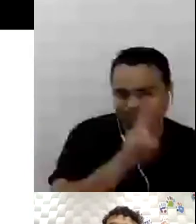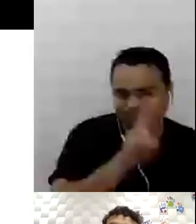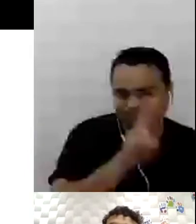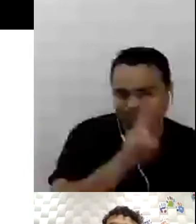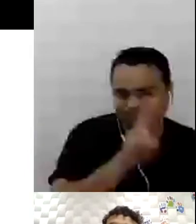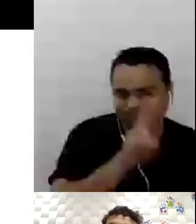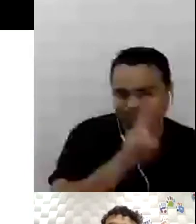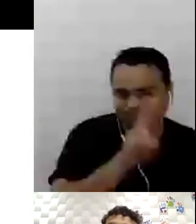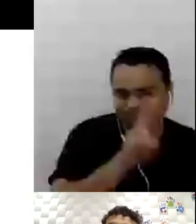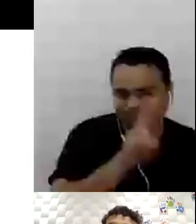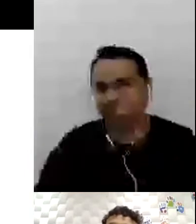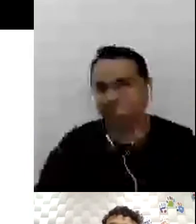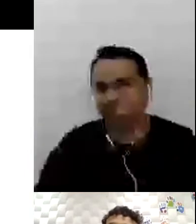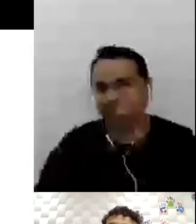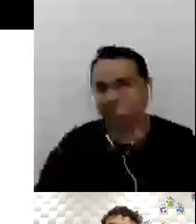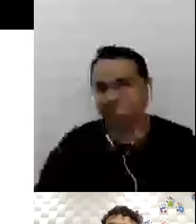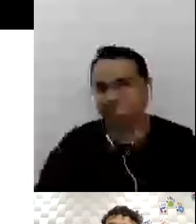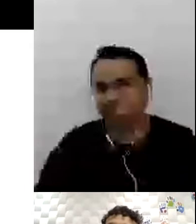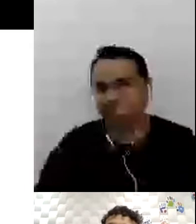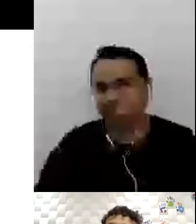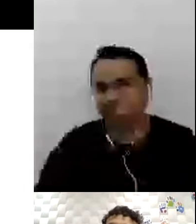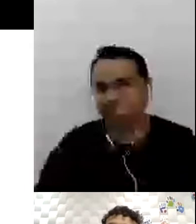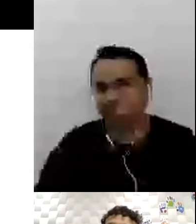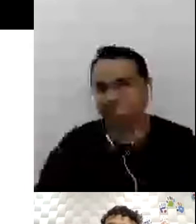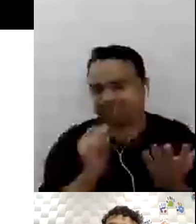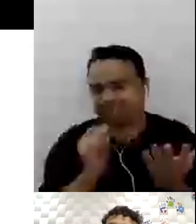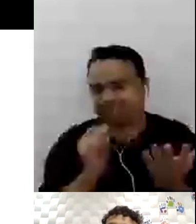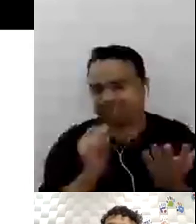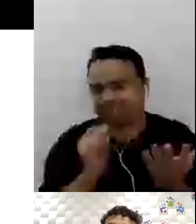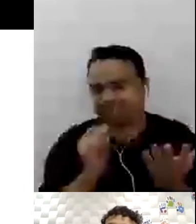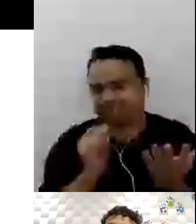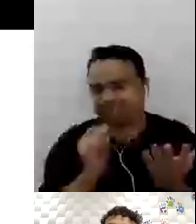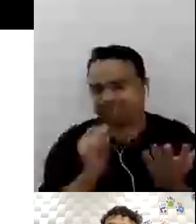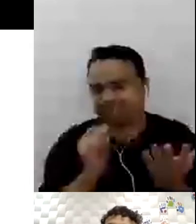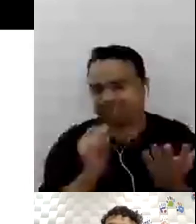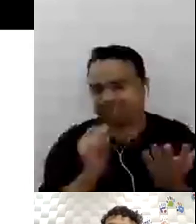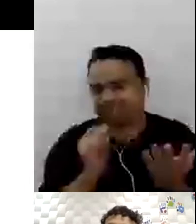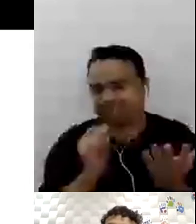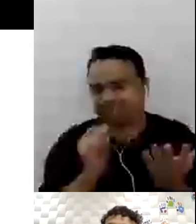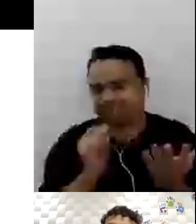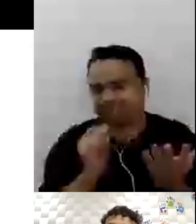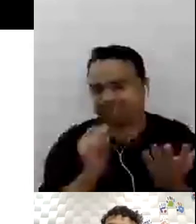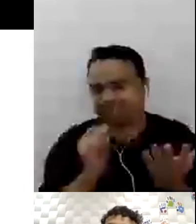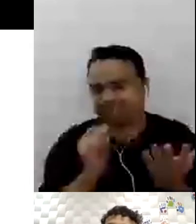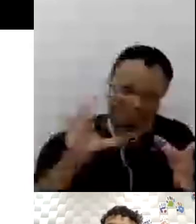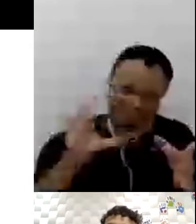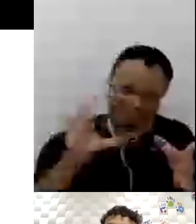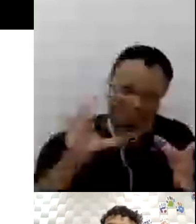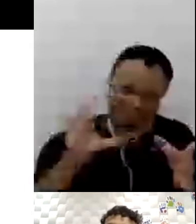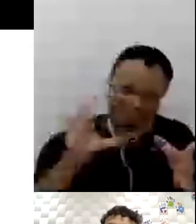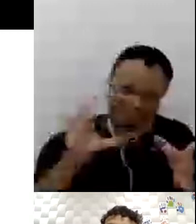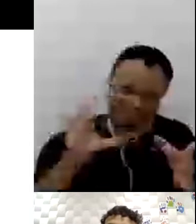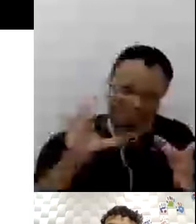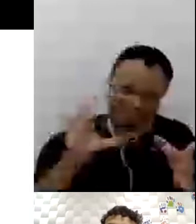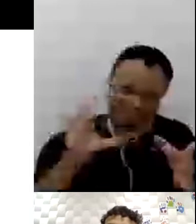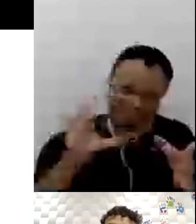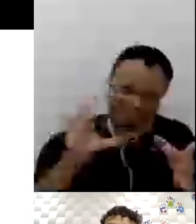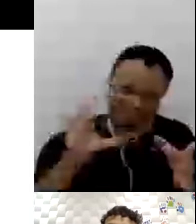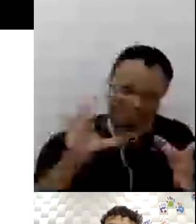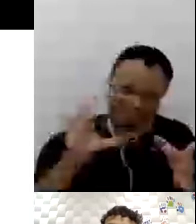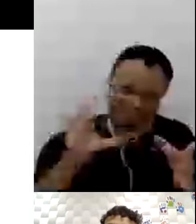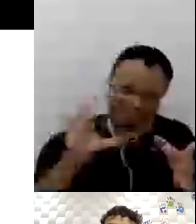Então, para você fazer a conexão do dado de alguma coisa muito simples, às vezes como